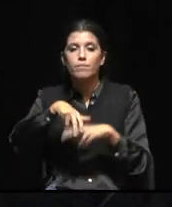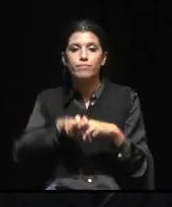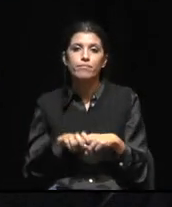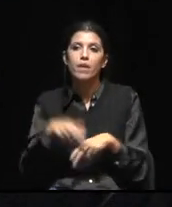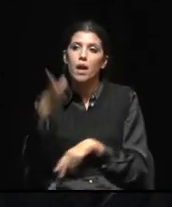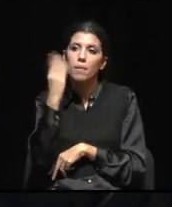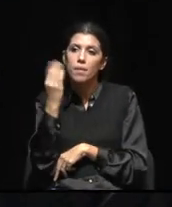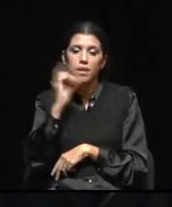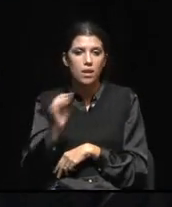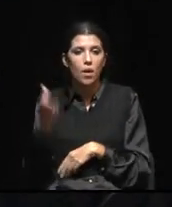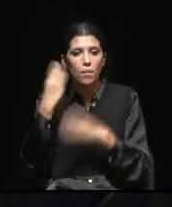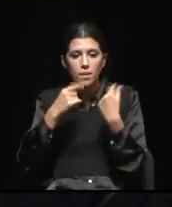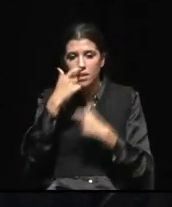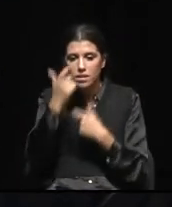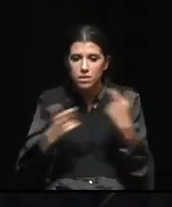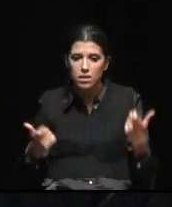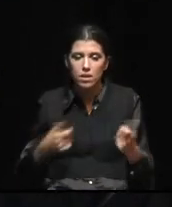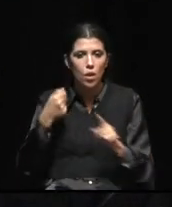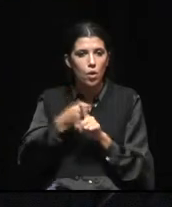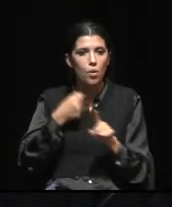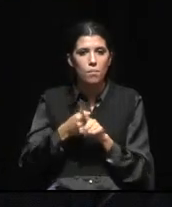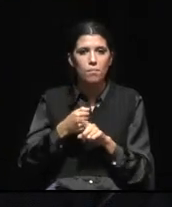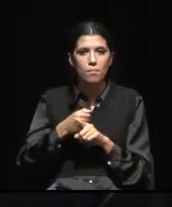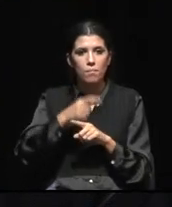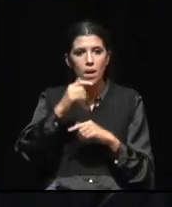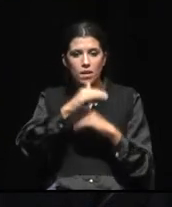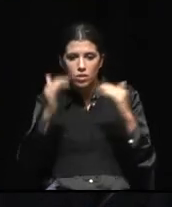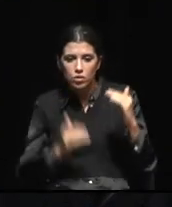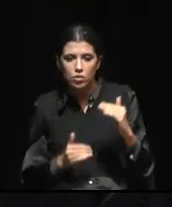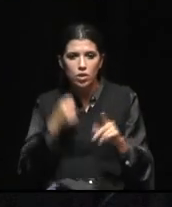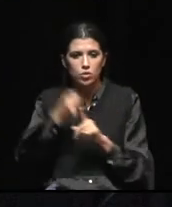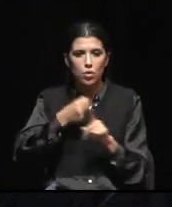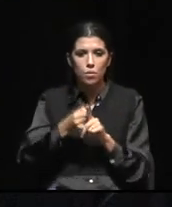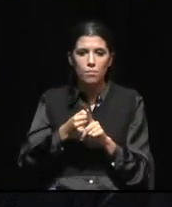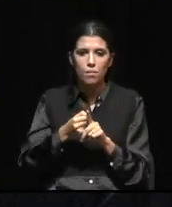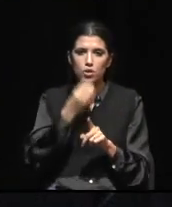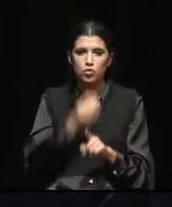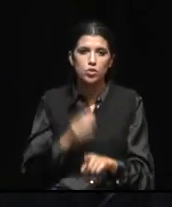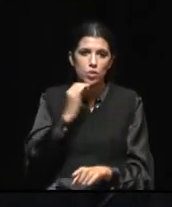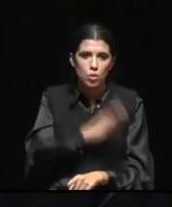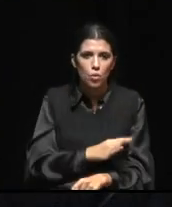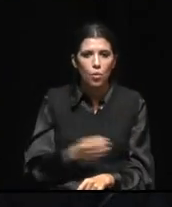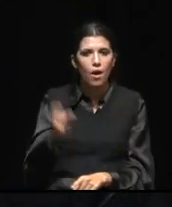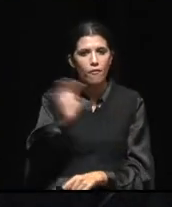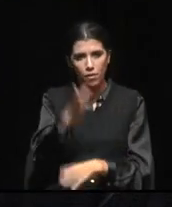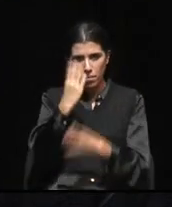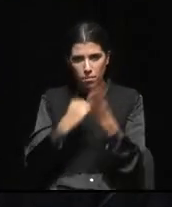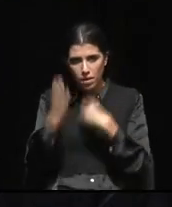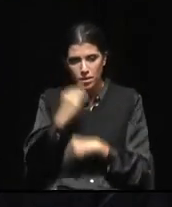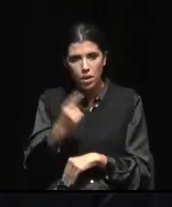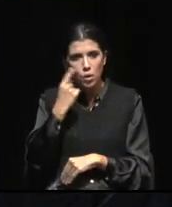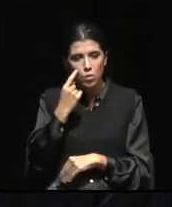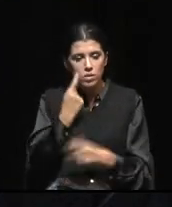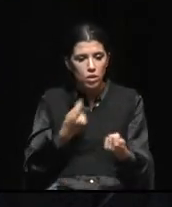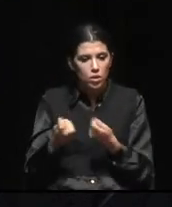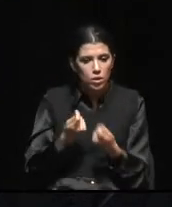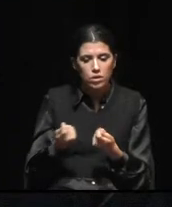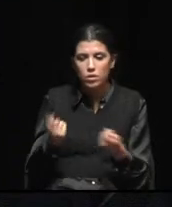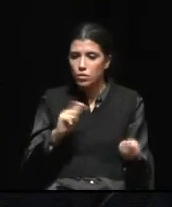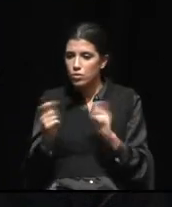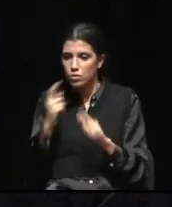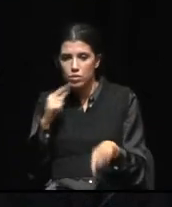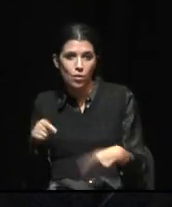é aprender cidadania é praticar o combate às desigualdades e às injustiças como forma de aprendizagem é conhecer a organização e a discussão